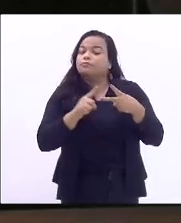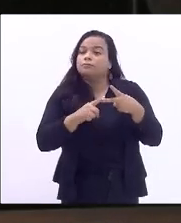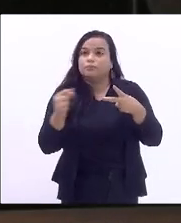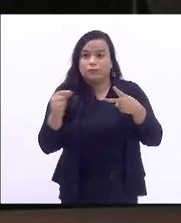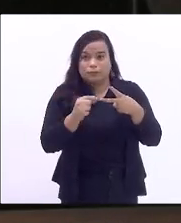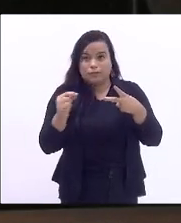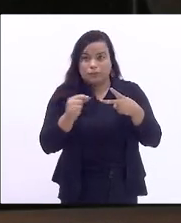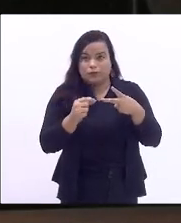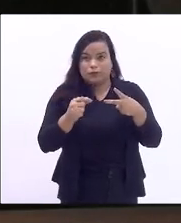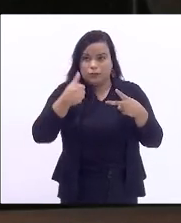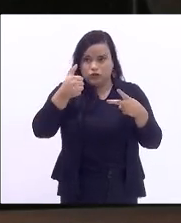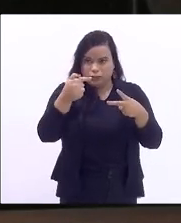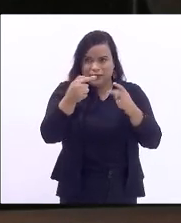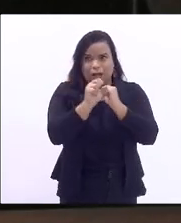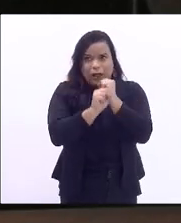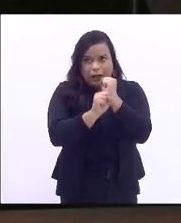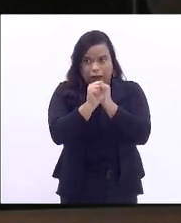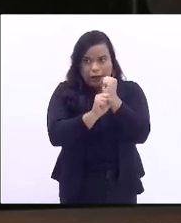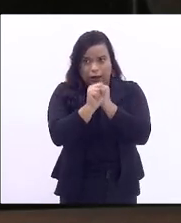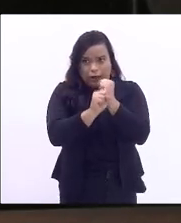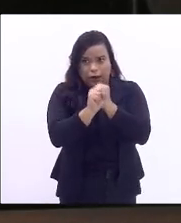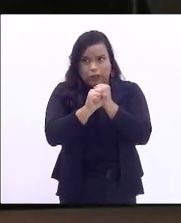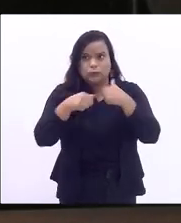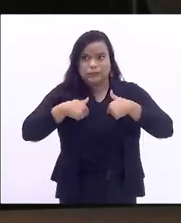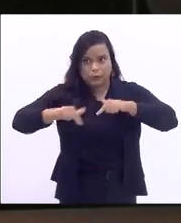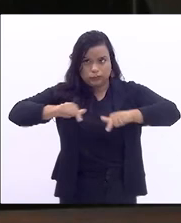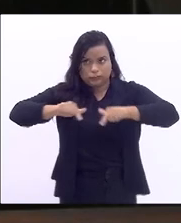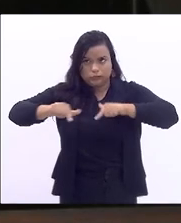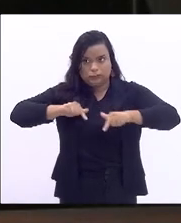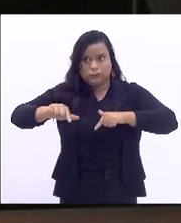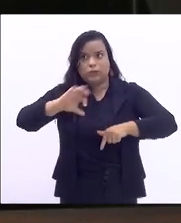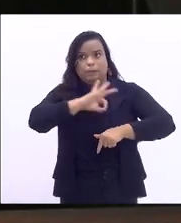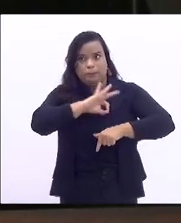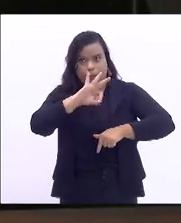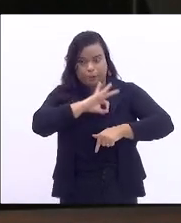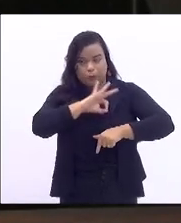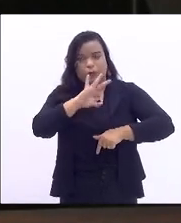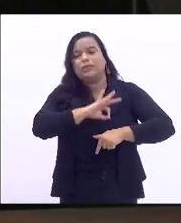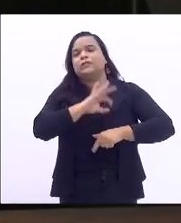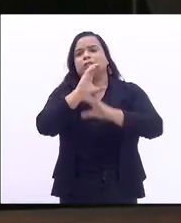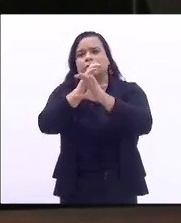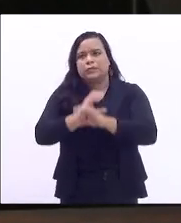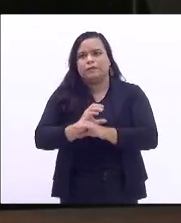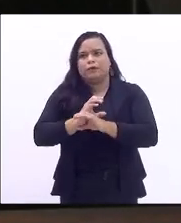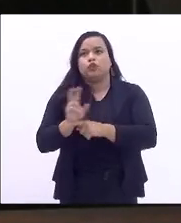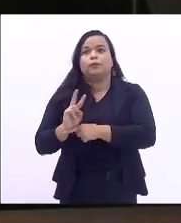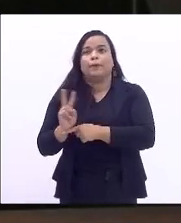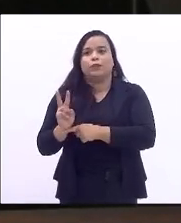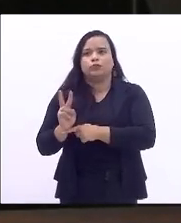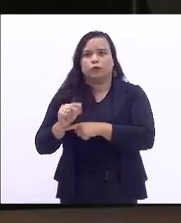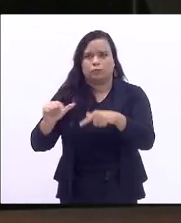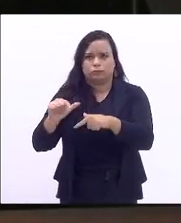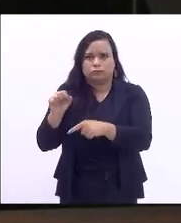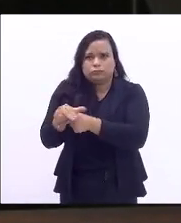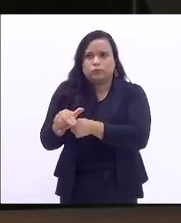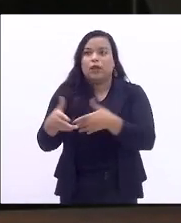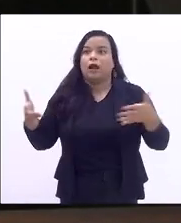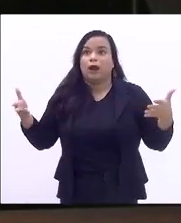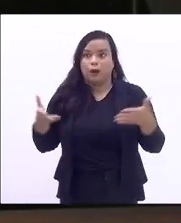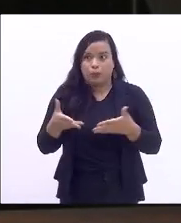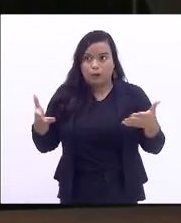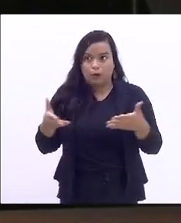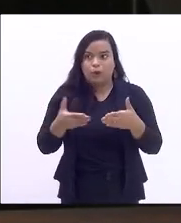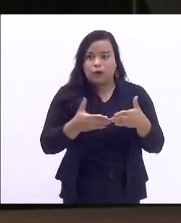Nos 17 anos em que Fiquei na Polícia Civil como inspetor e agora encontro-me por